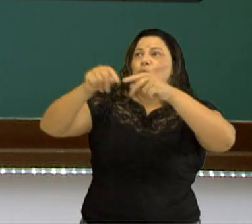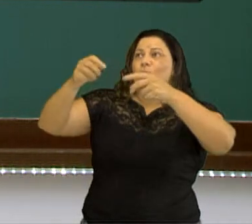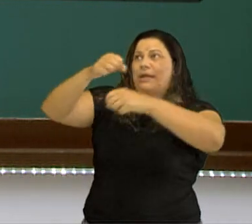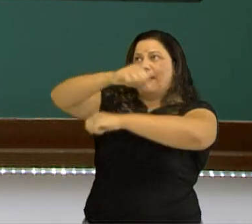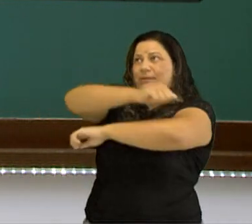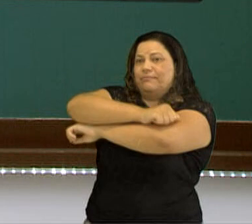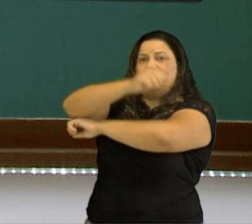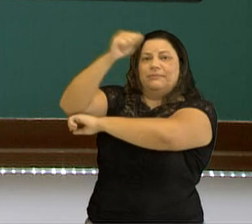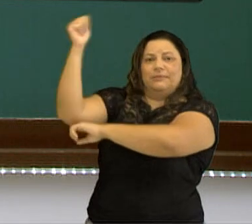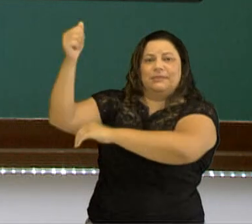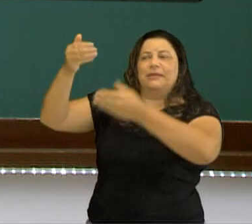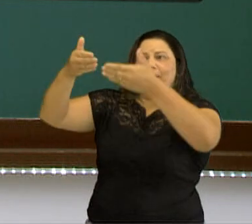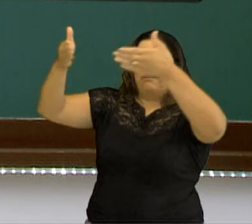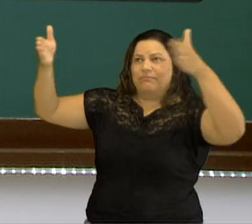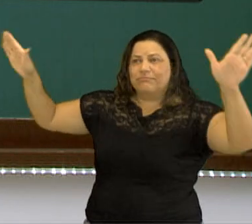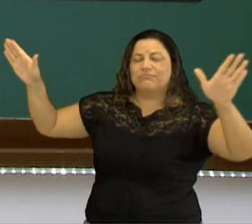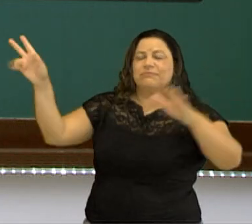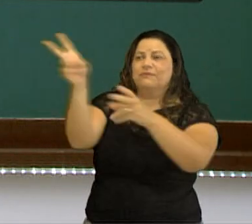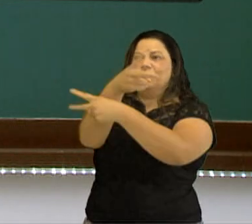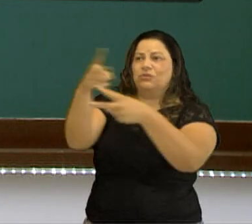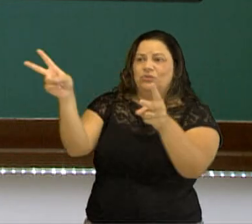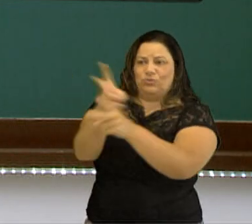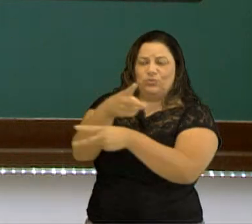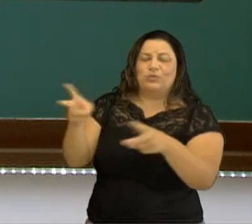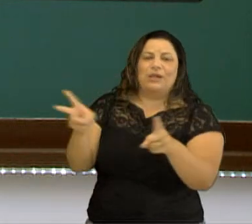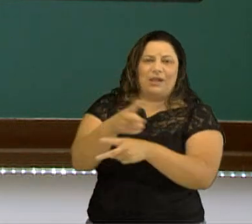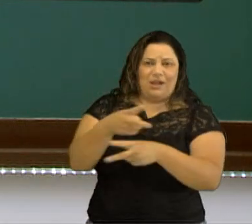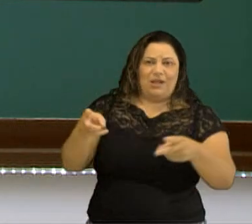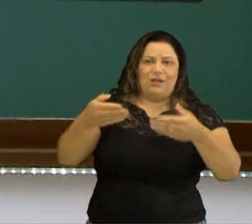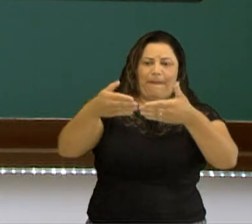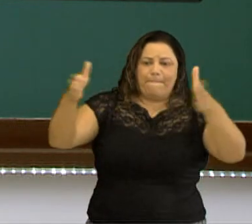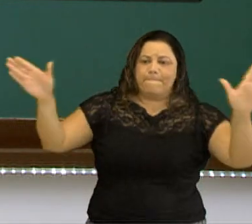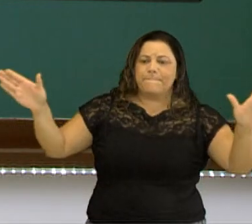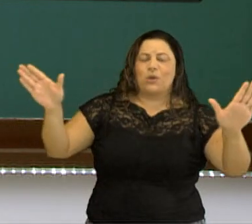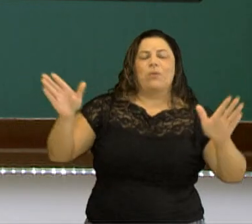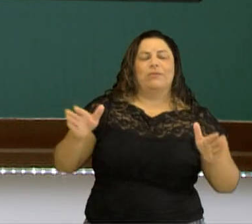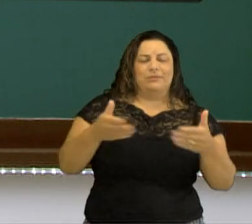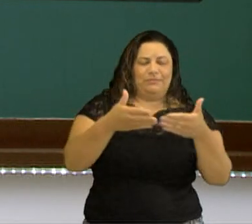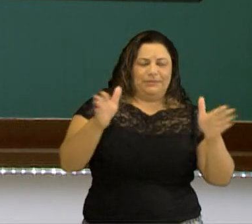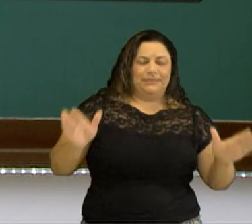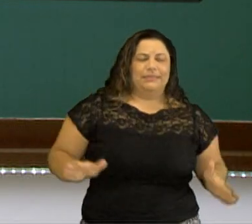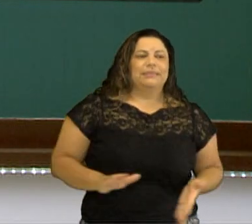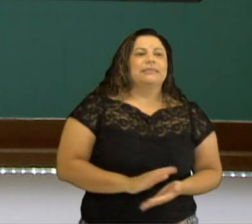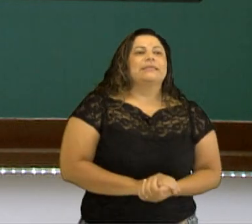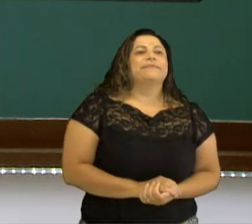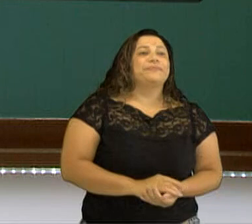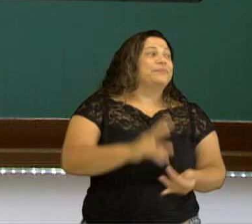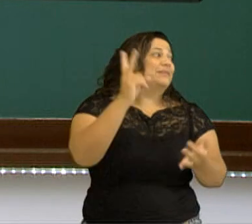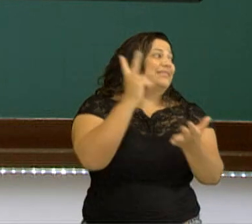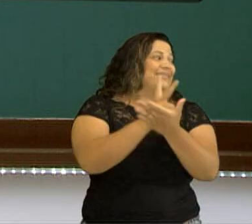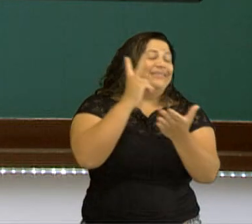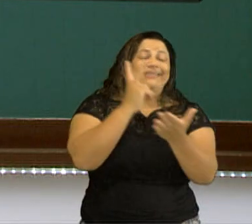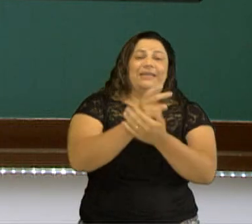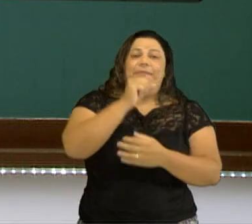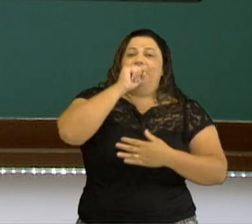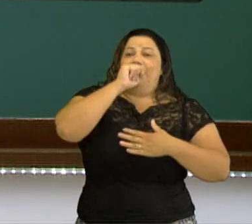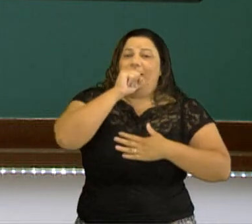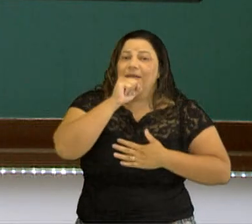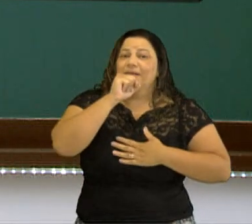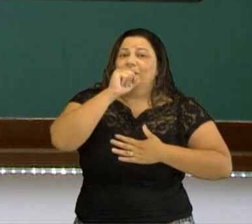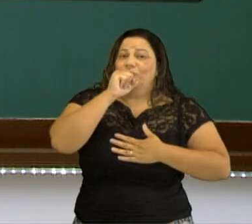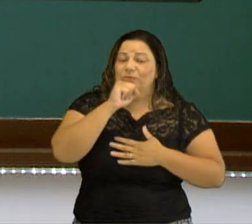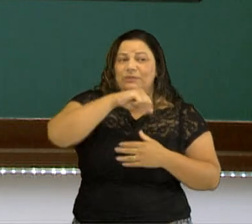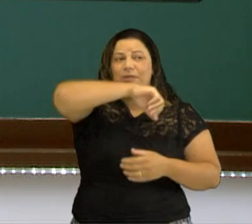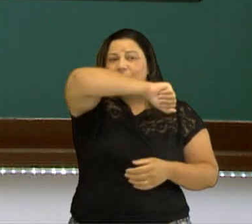janelas abertas, ventilador ligado, pessoal com a porta aberta para o ar entrar e sair. Sempre que você for tossir ou